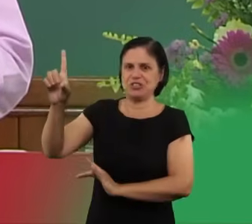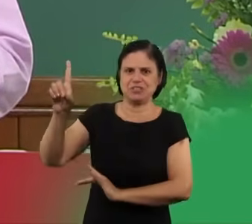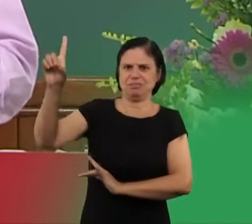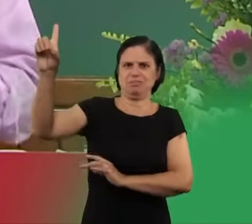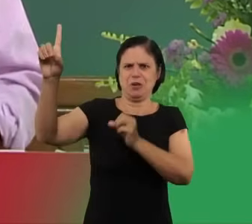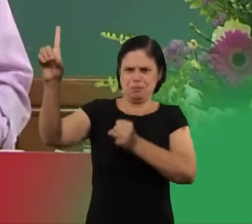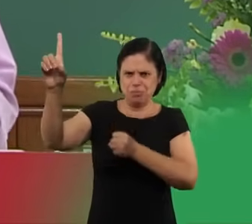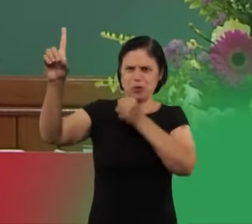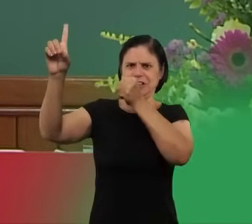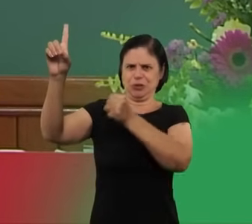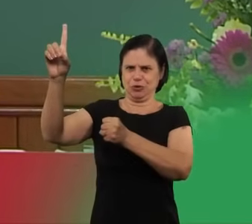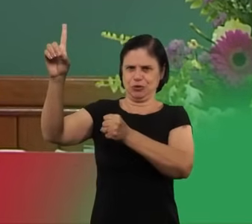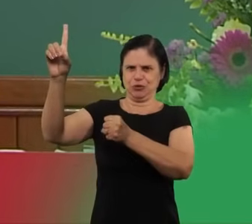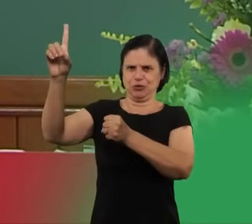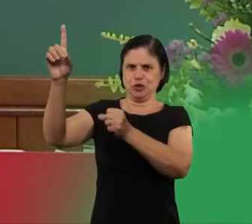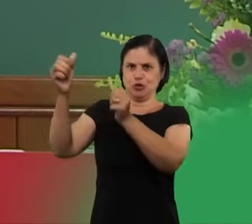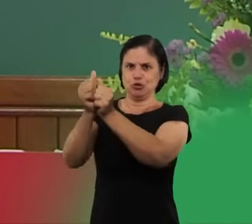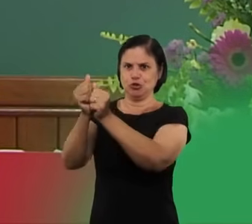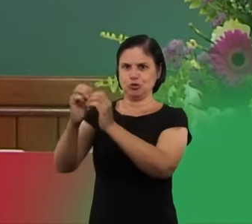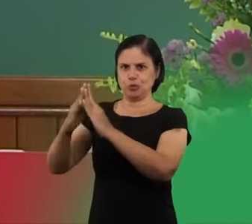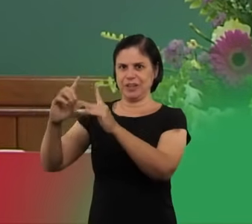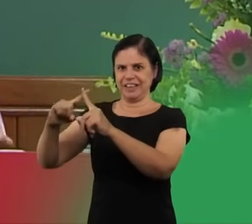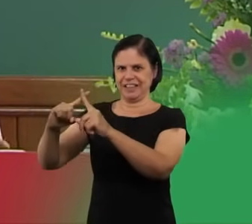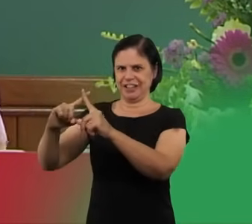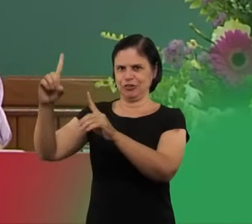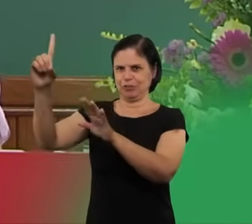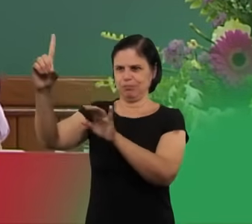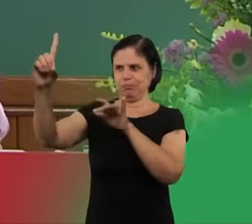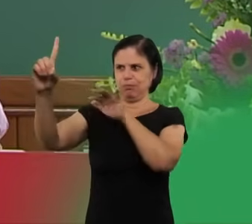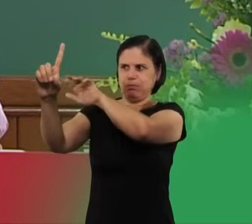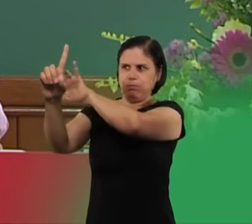igreja presente. Vamos agora,